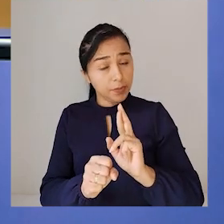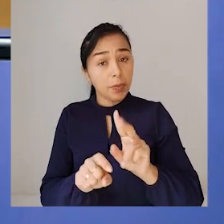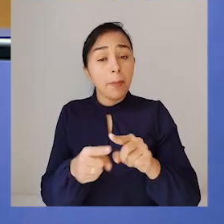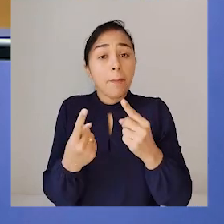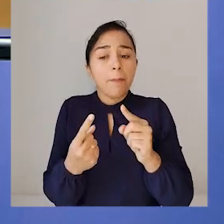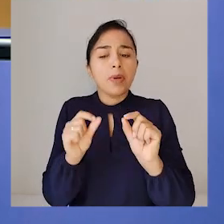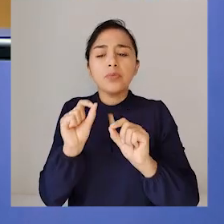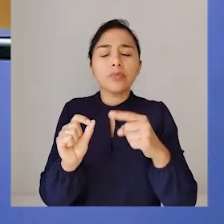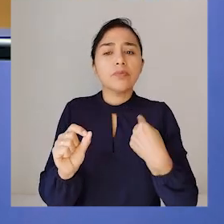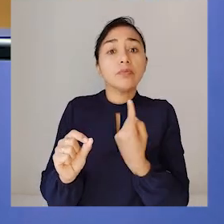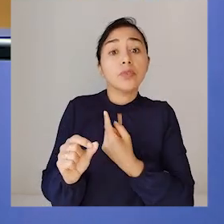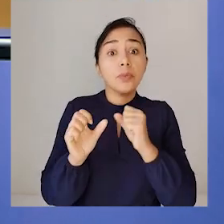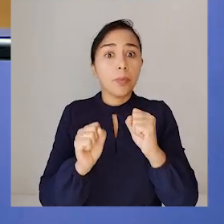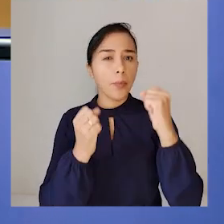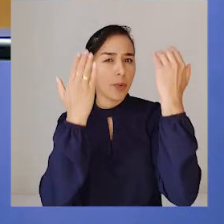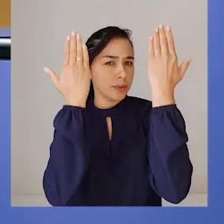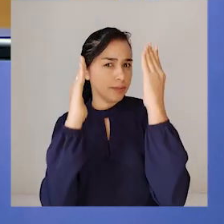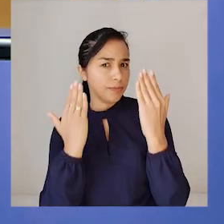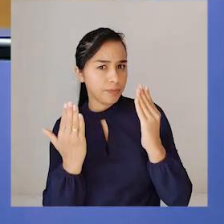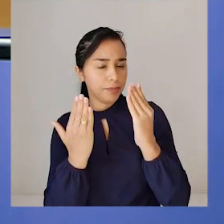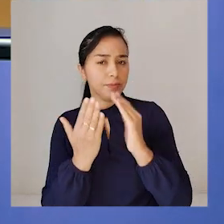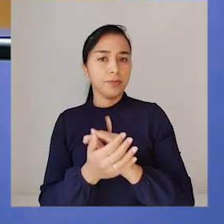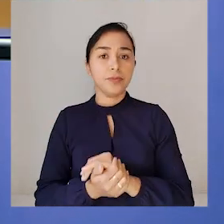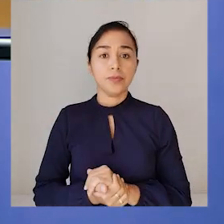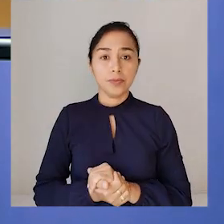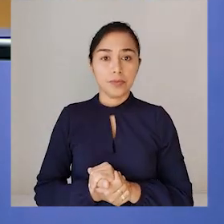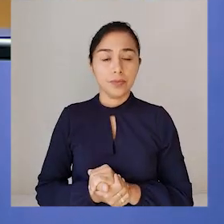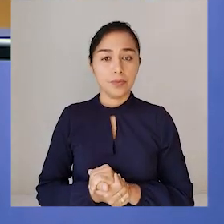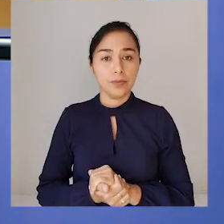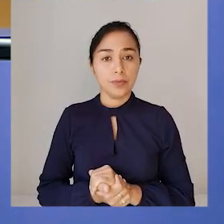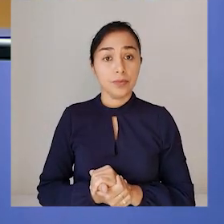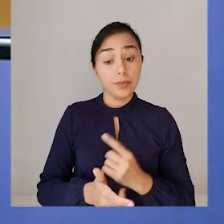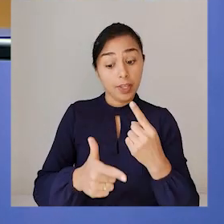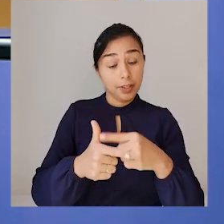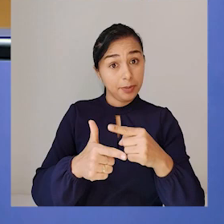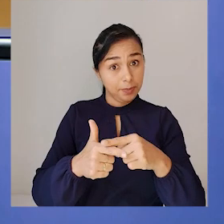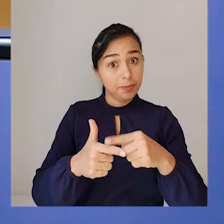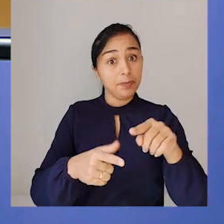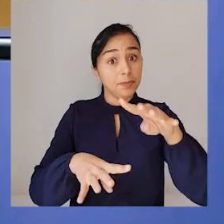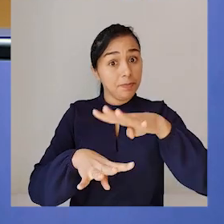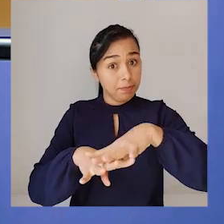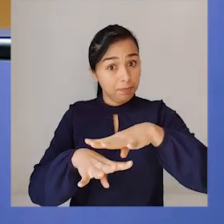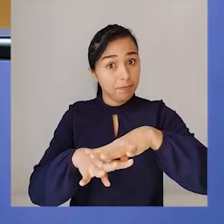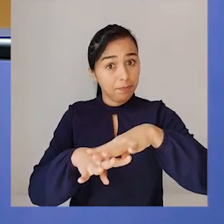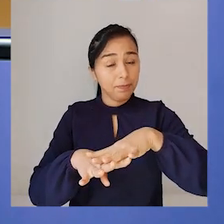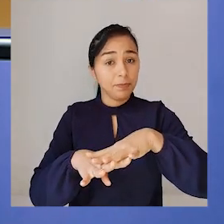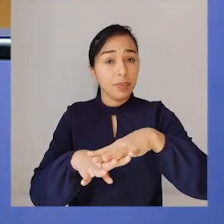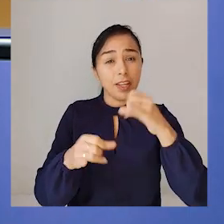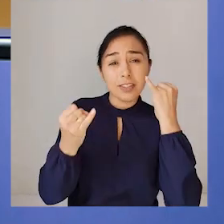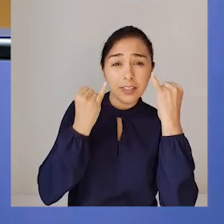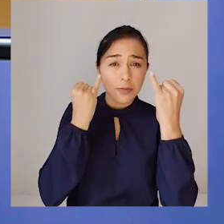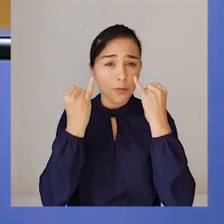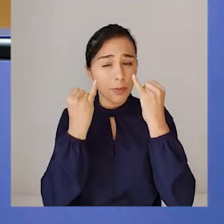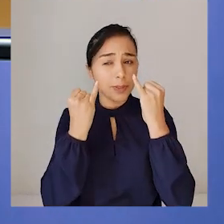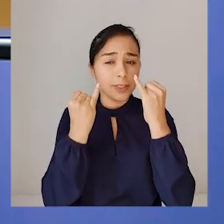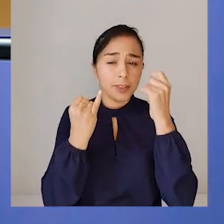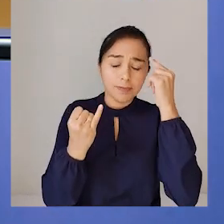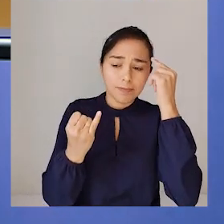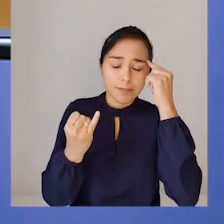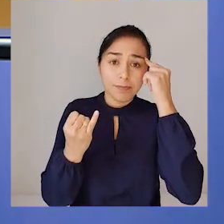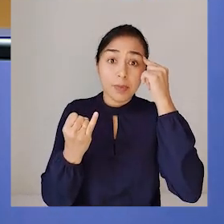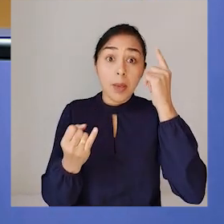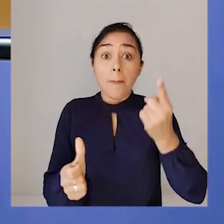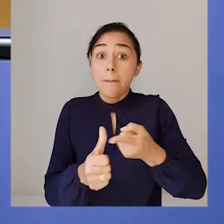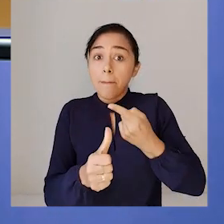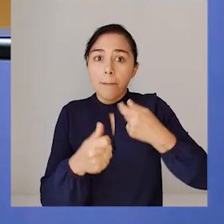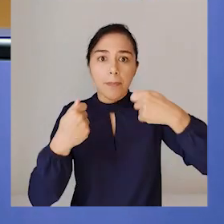é esse. O que nós podemos tomar para analisar esse problema matemático, esses dados? Primeiro, nós